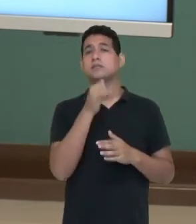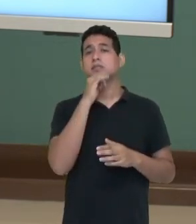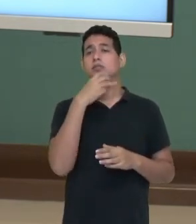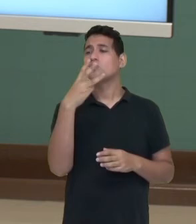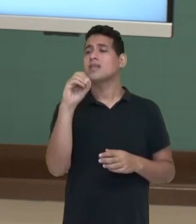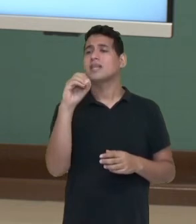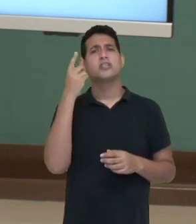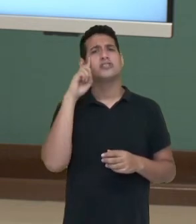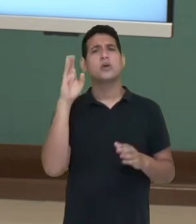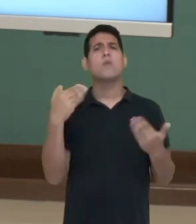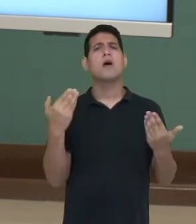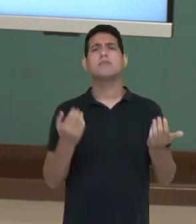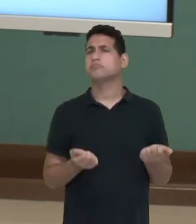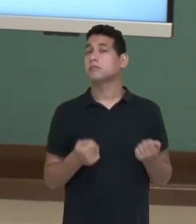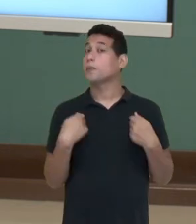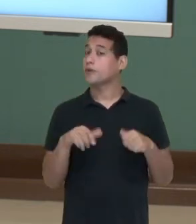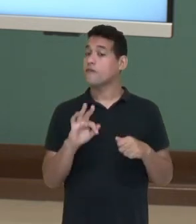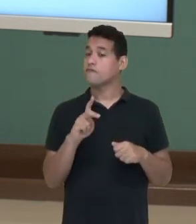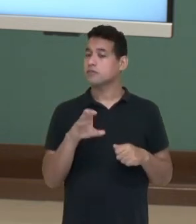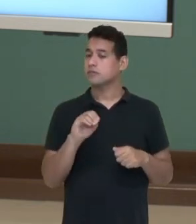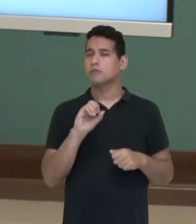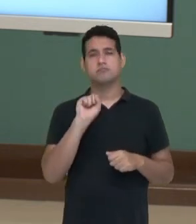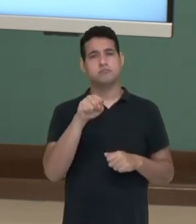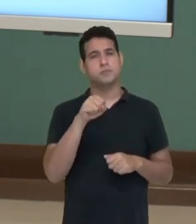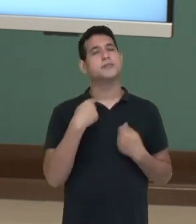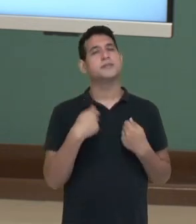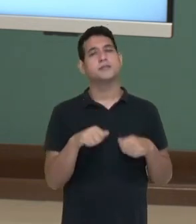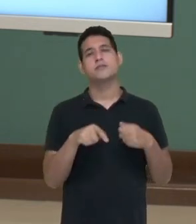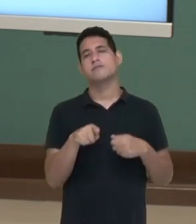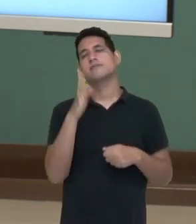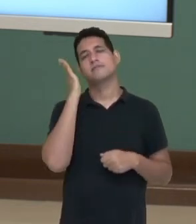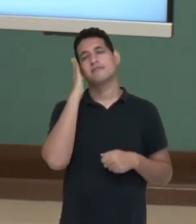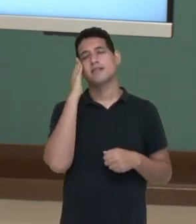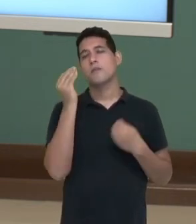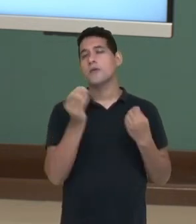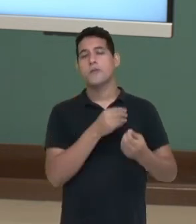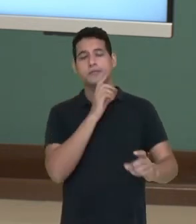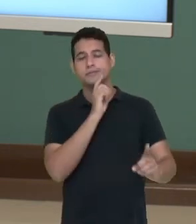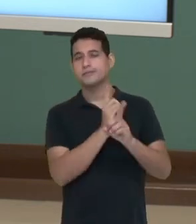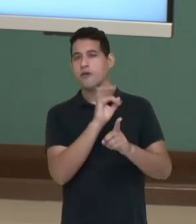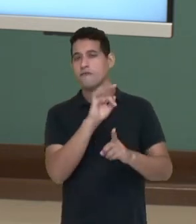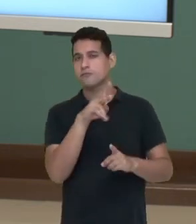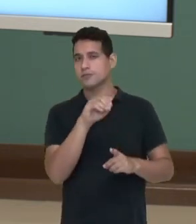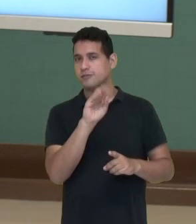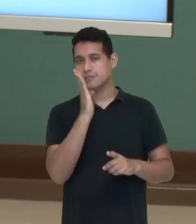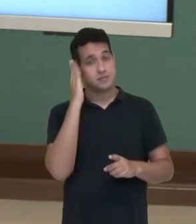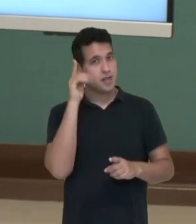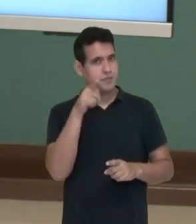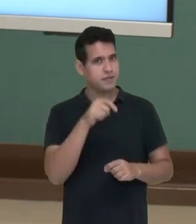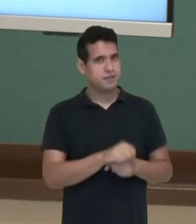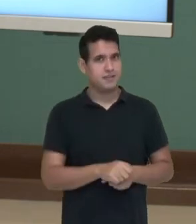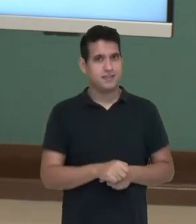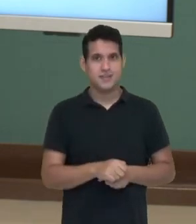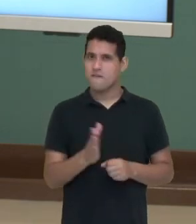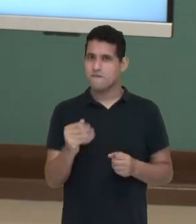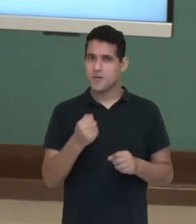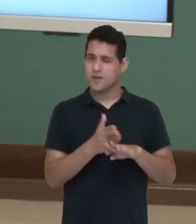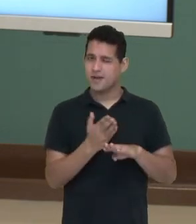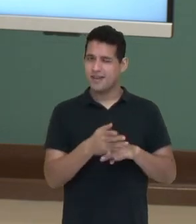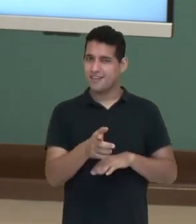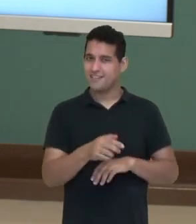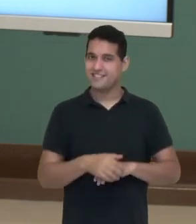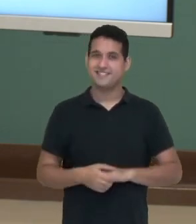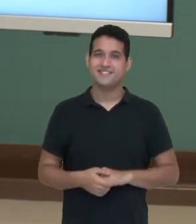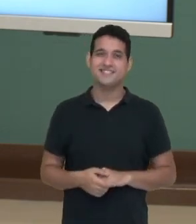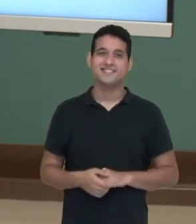30. Preciso da função, né, gente? E você já sabe como determinar a função, não sabe? Então, mãos à obra fazendo. Eu